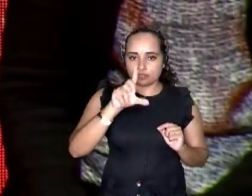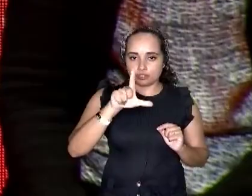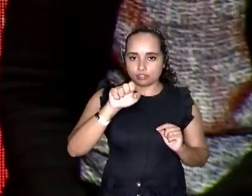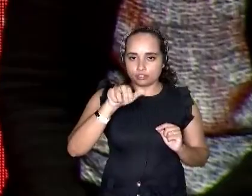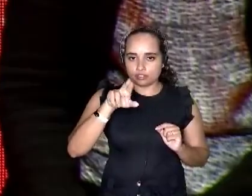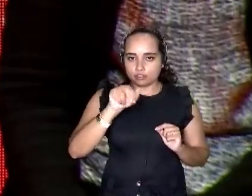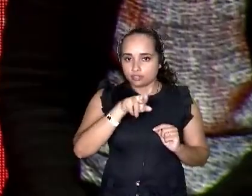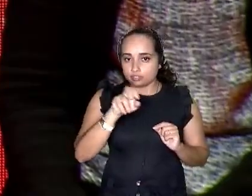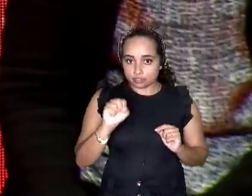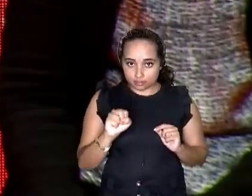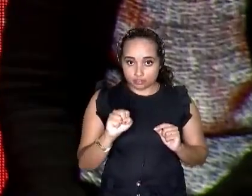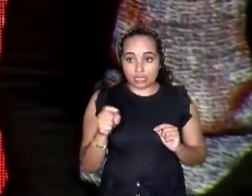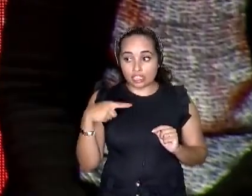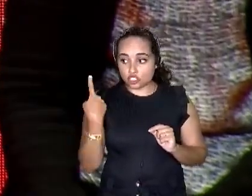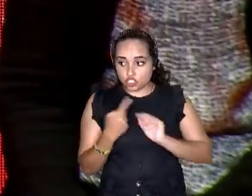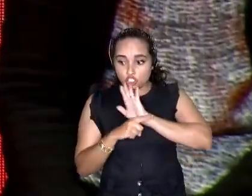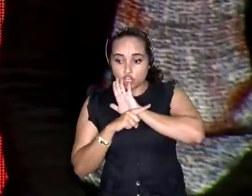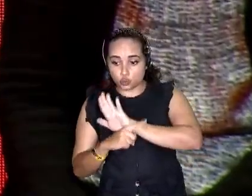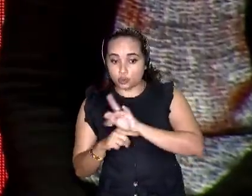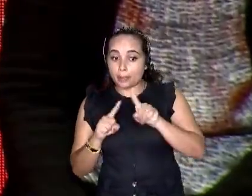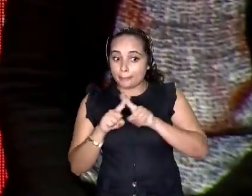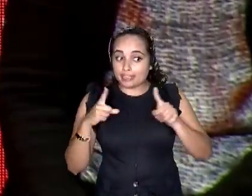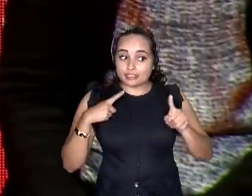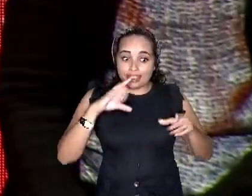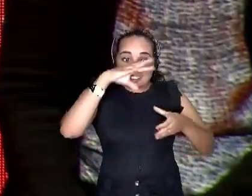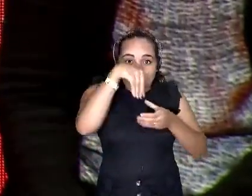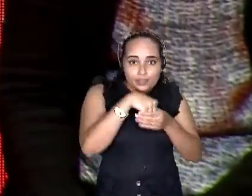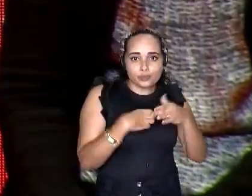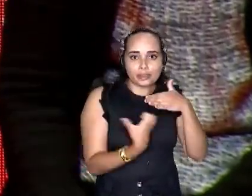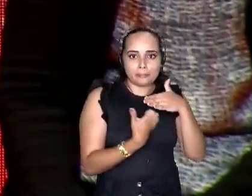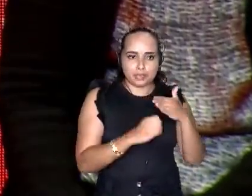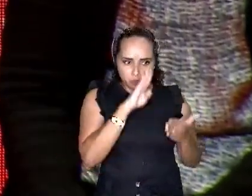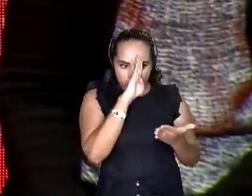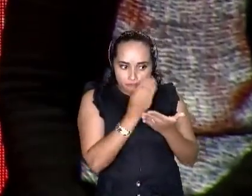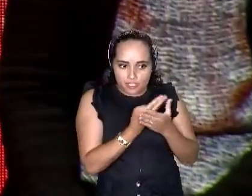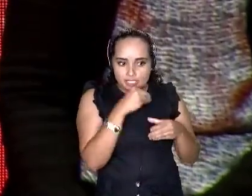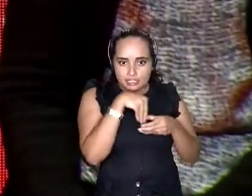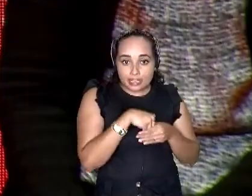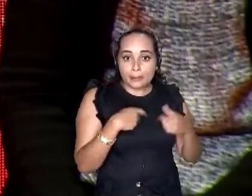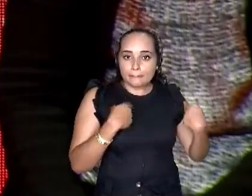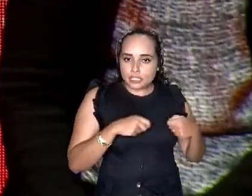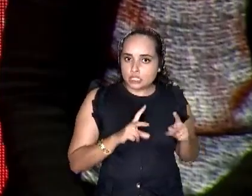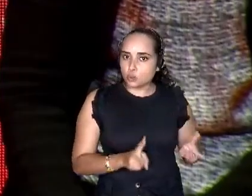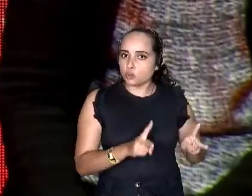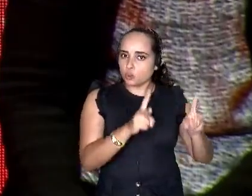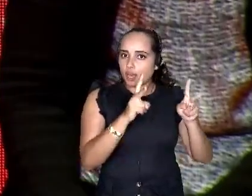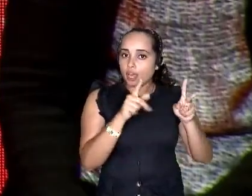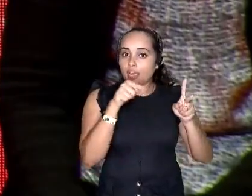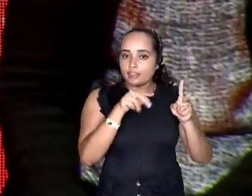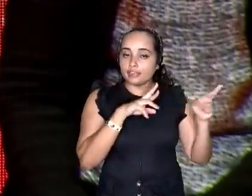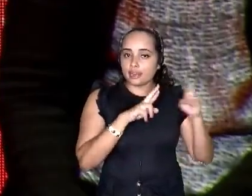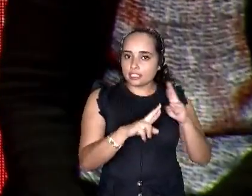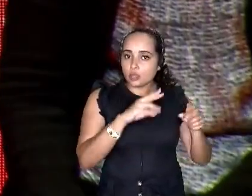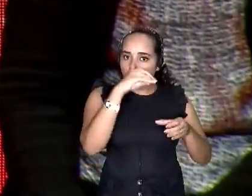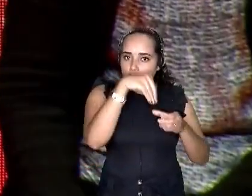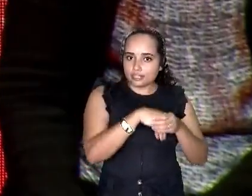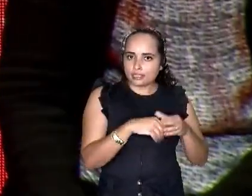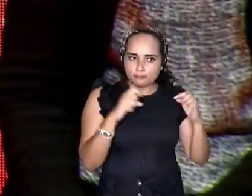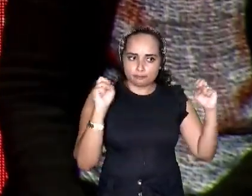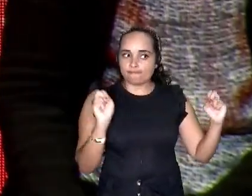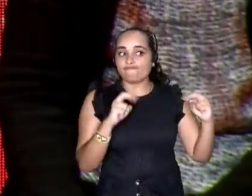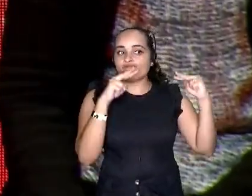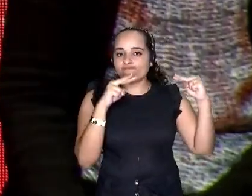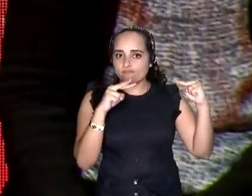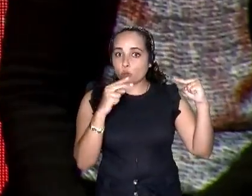ajuda, mas existe uma relação de confiança interna que ela tem que ser preservada. E essa relação interna vai chegar um momento de olhar no